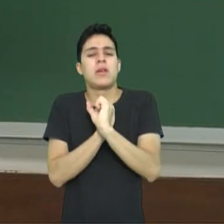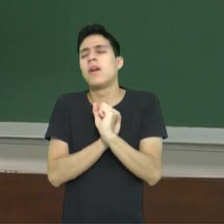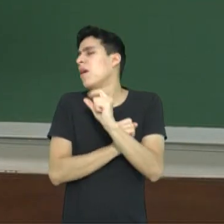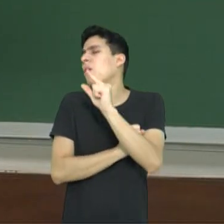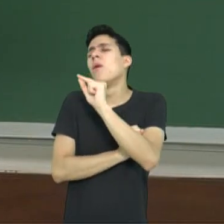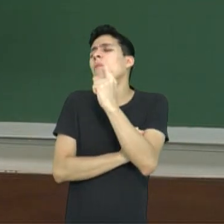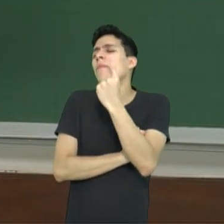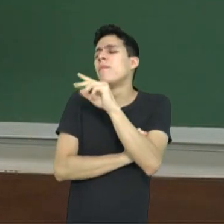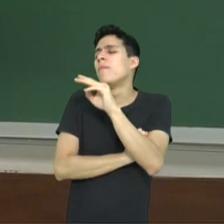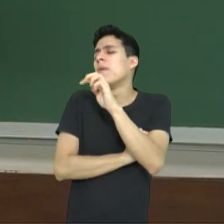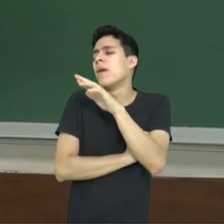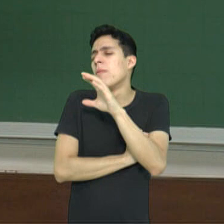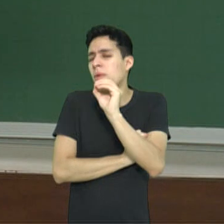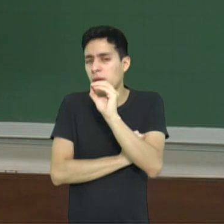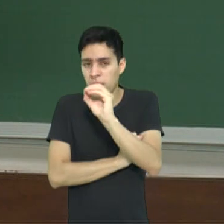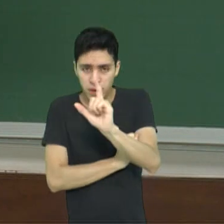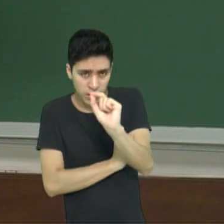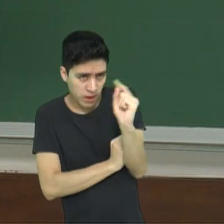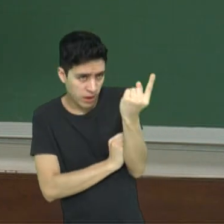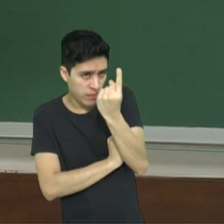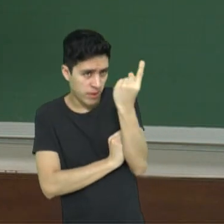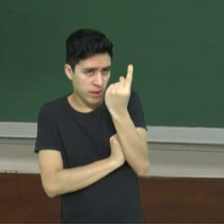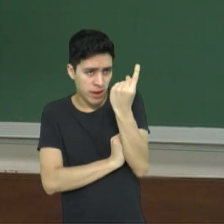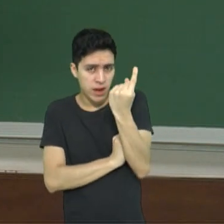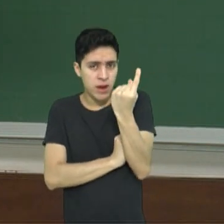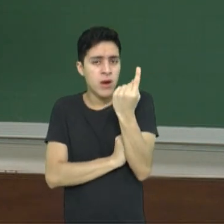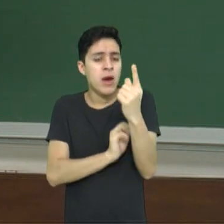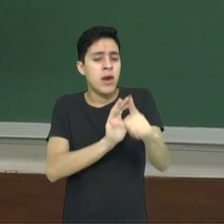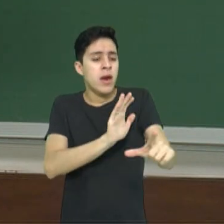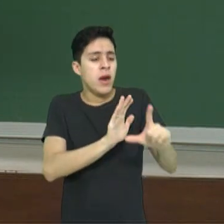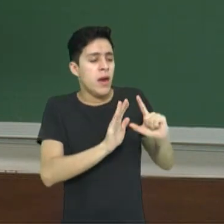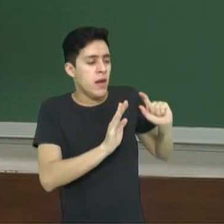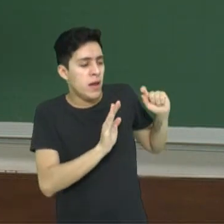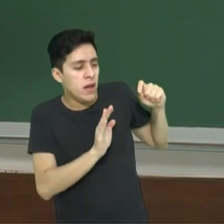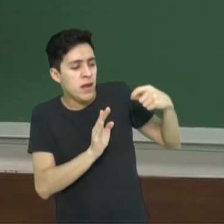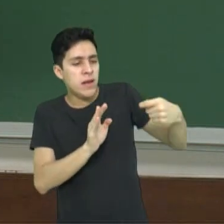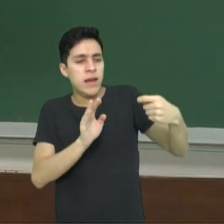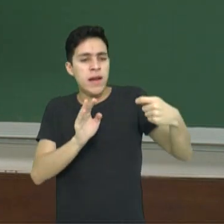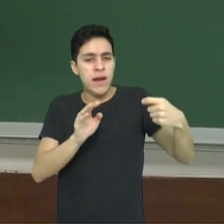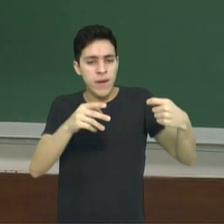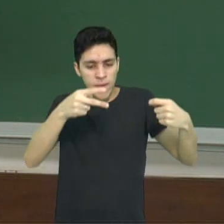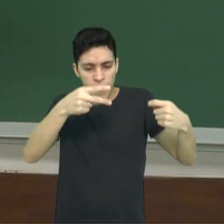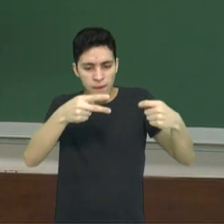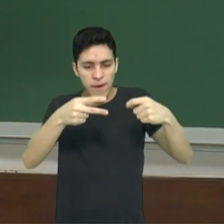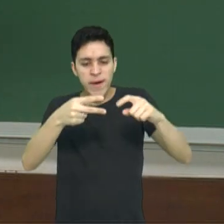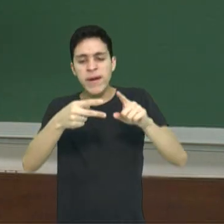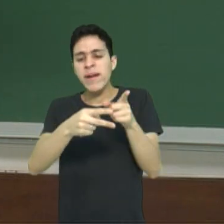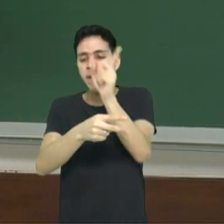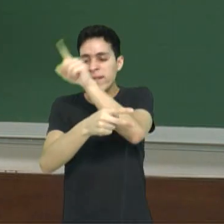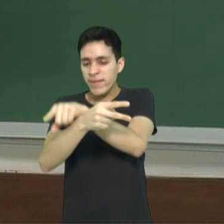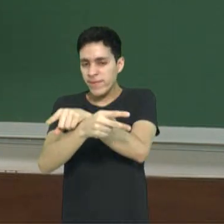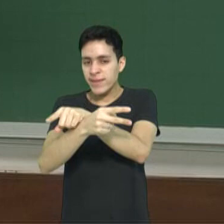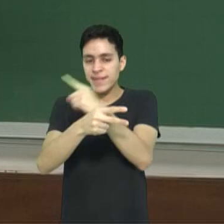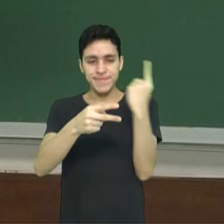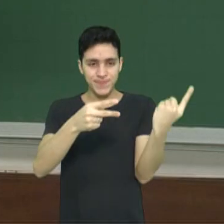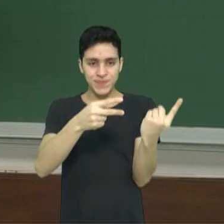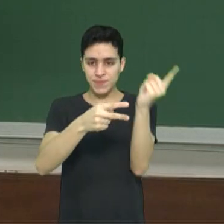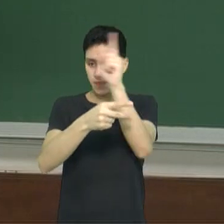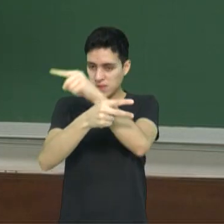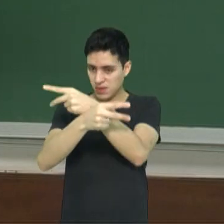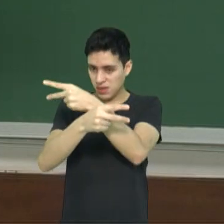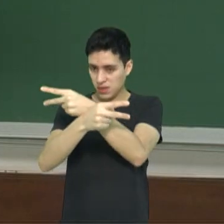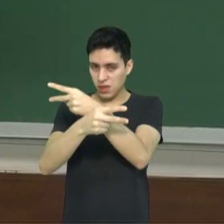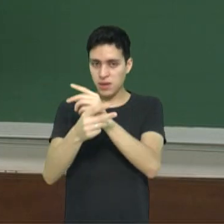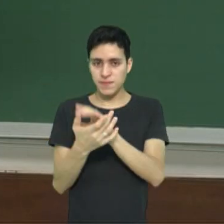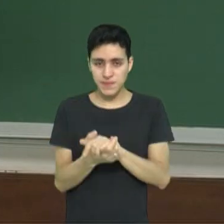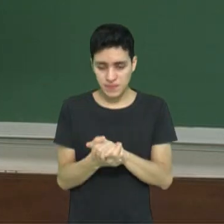o que é o primeiro membro? É o que vem antes do sinal de igual. Segundo membro é o que vem depois, ok? Se eu fosse